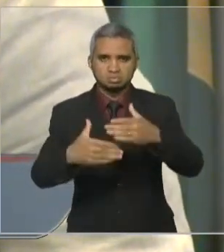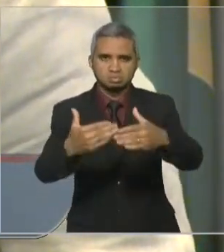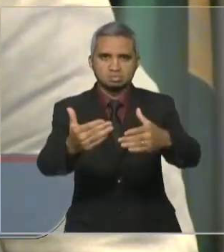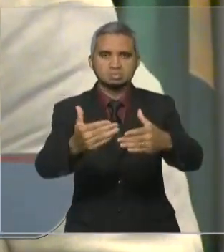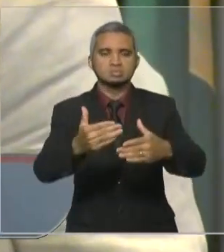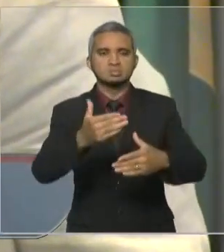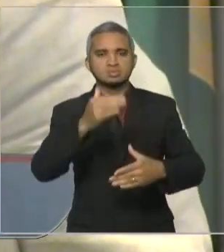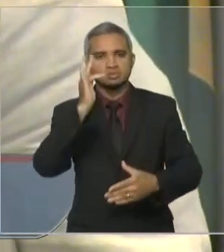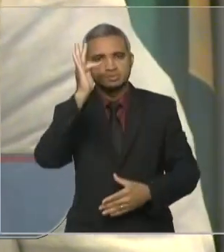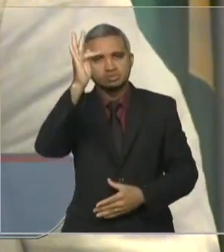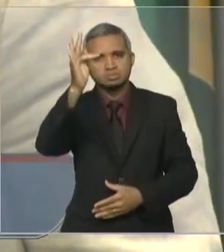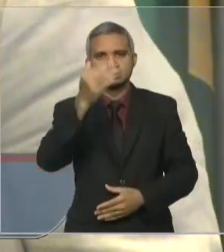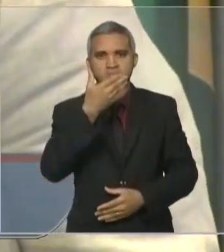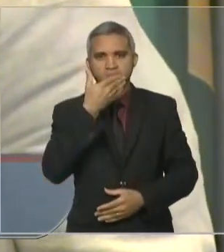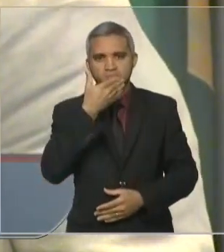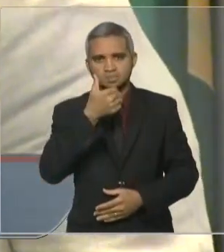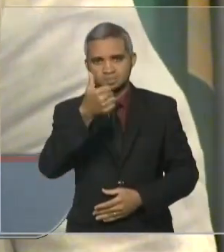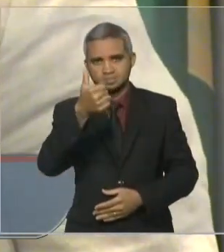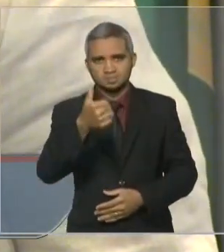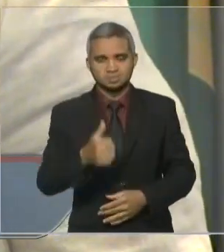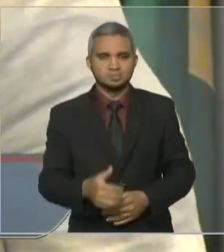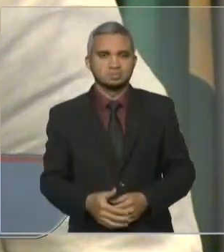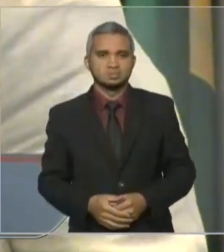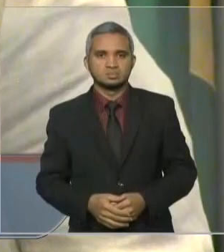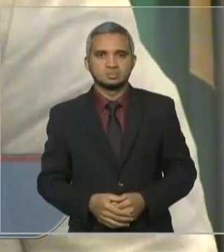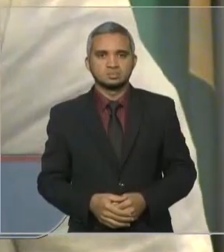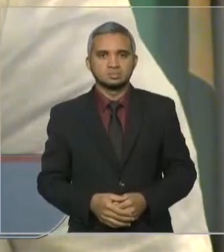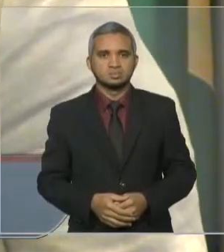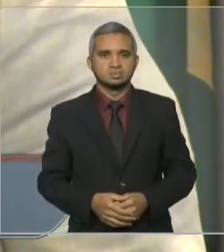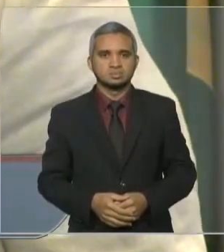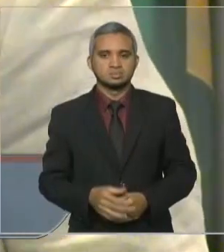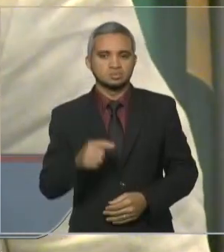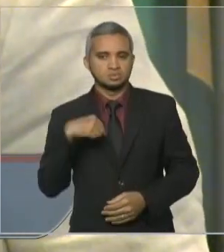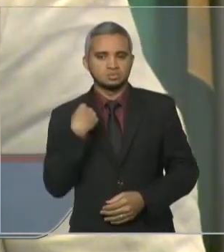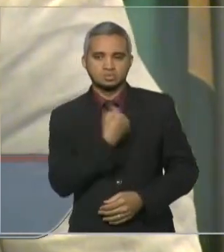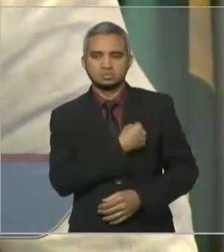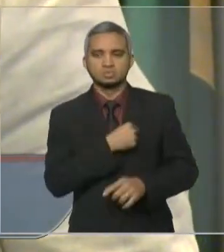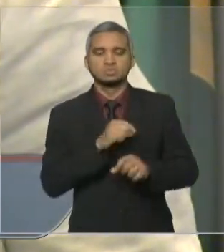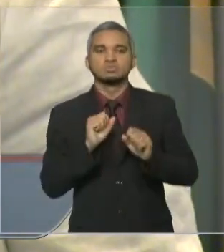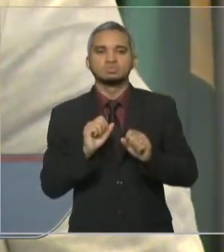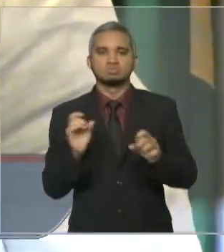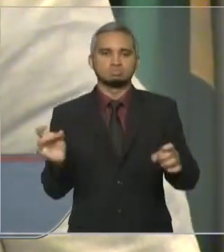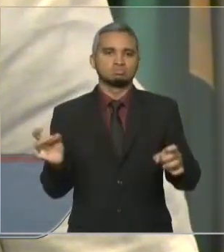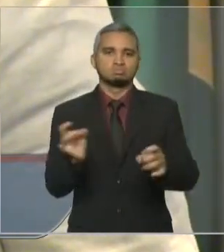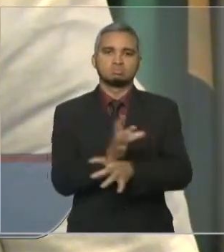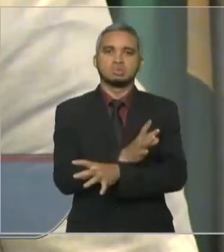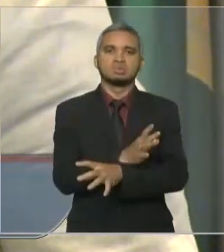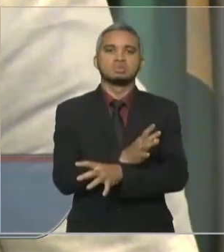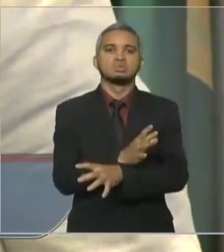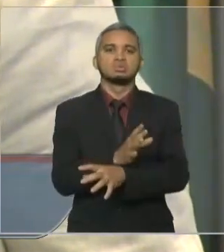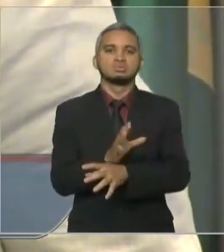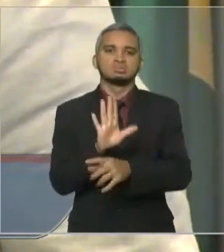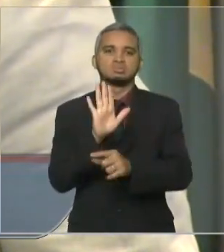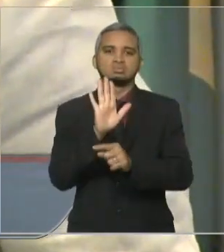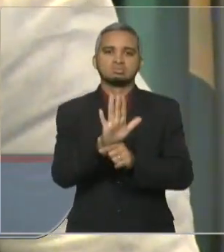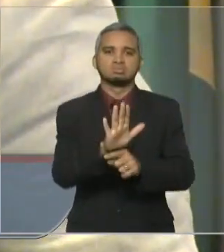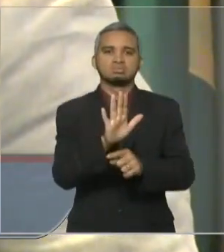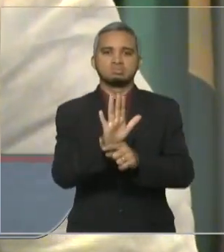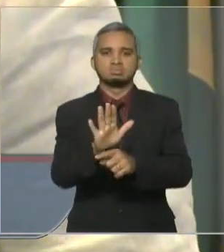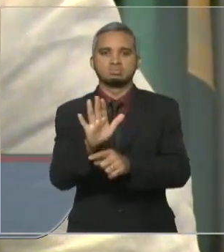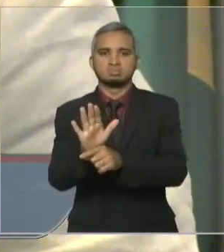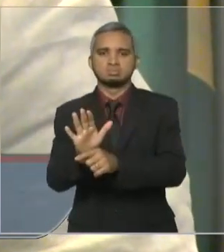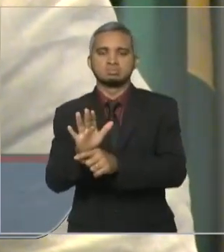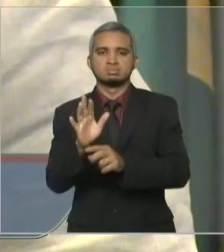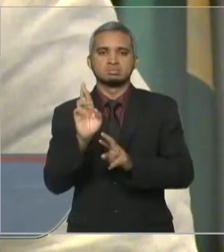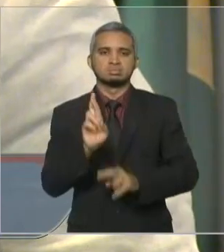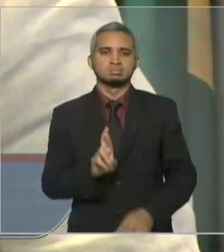maranhenses. E estaremos prontos, de prontidão, a esta casa para ser a voz do